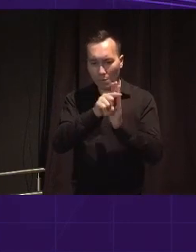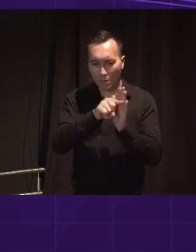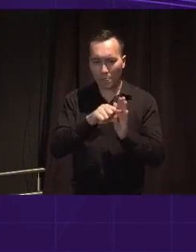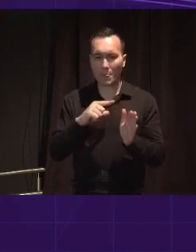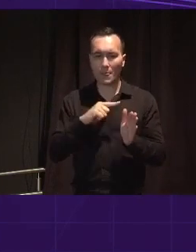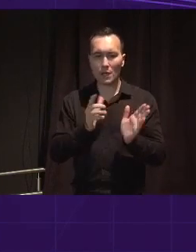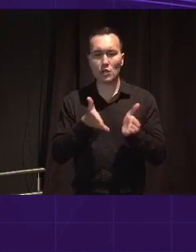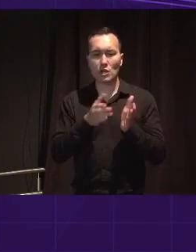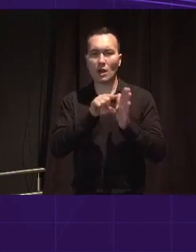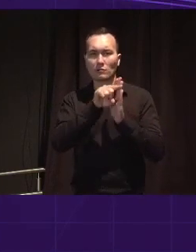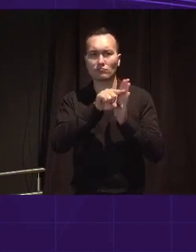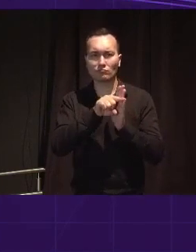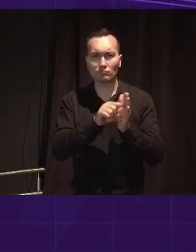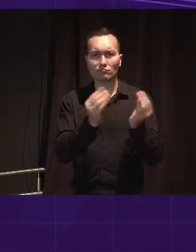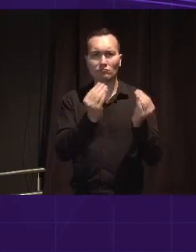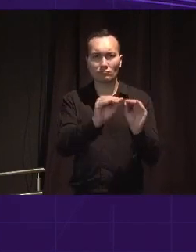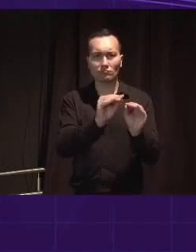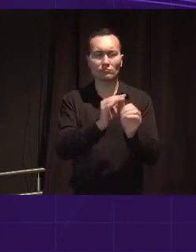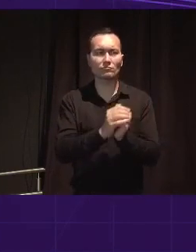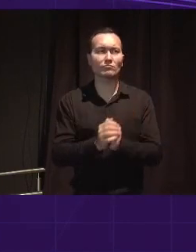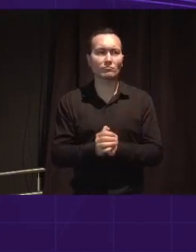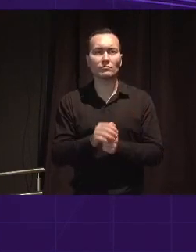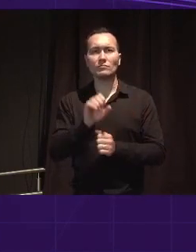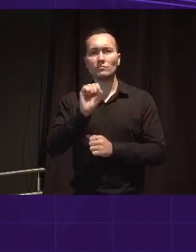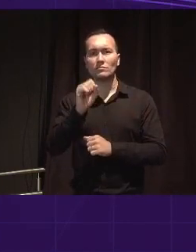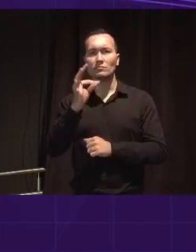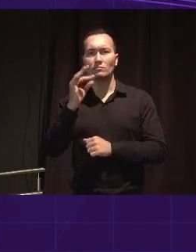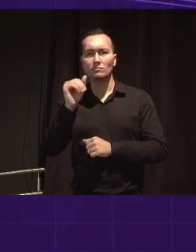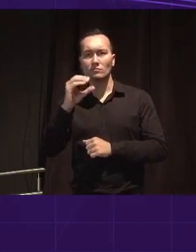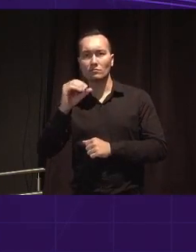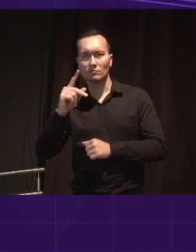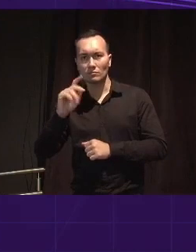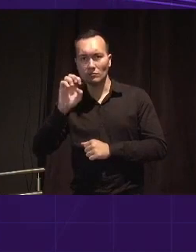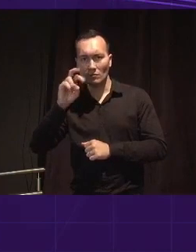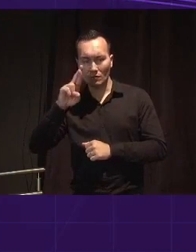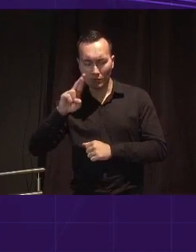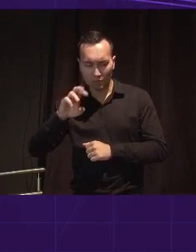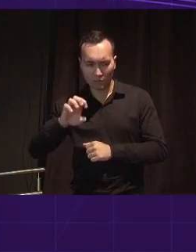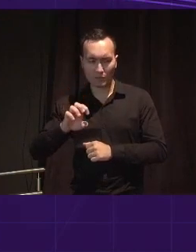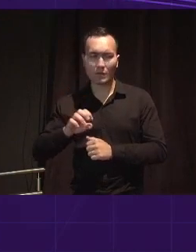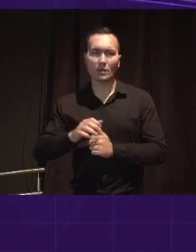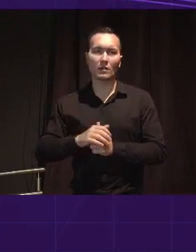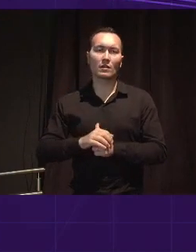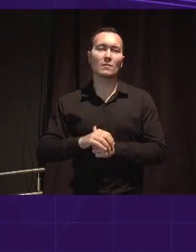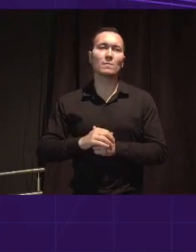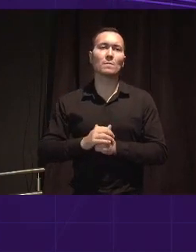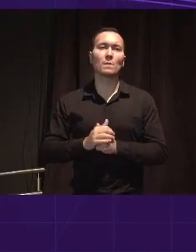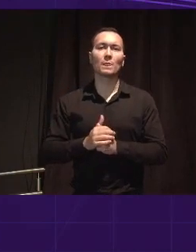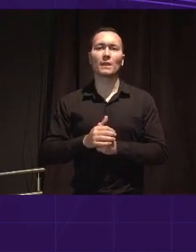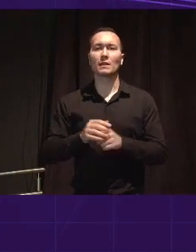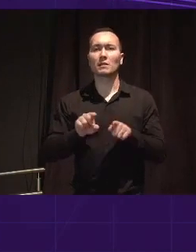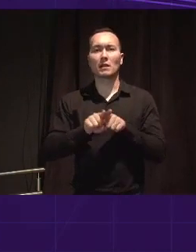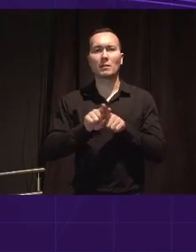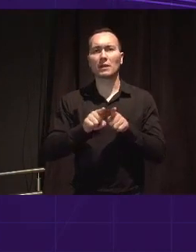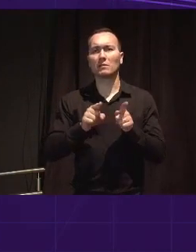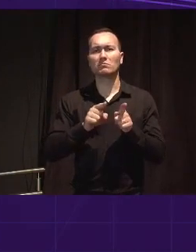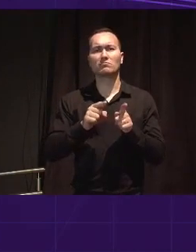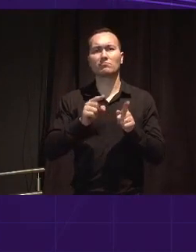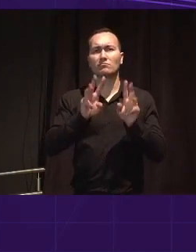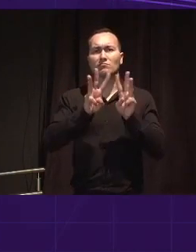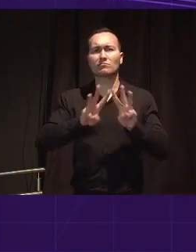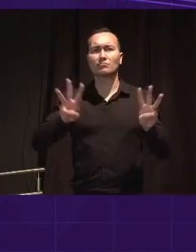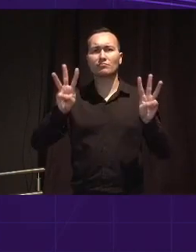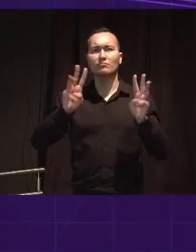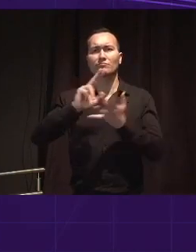pesquisas, né? State of Product Ops, site disso muito lá fora do que no Brasil, né? Mas no Brasil já tem